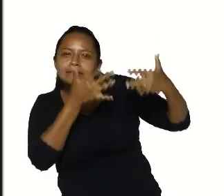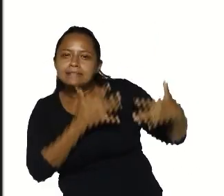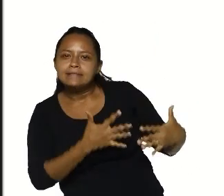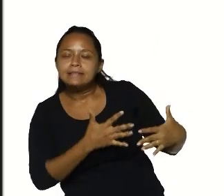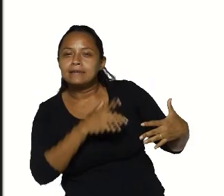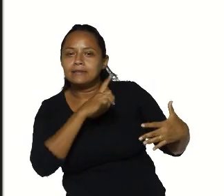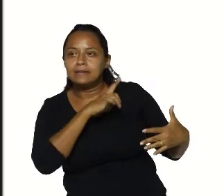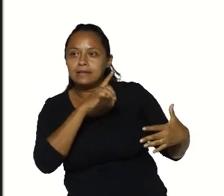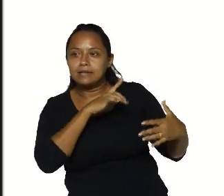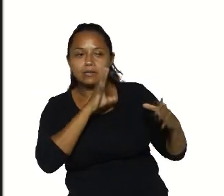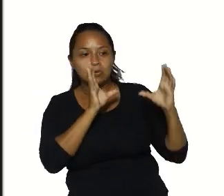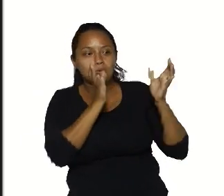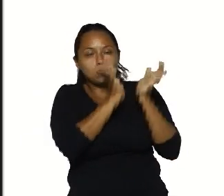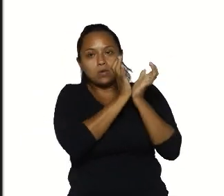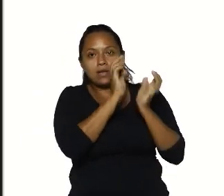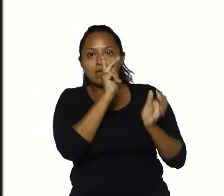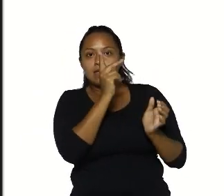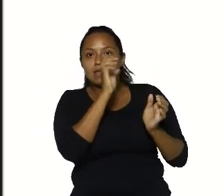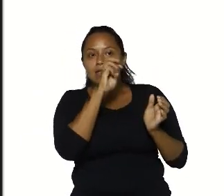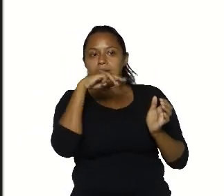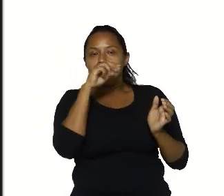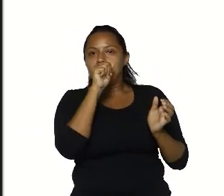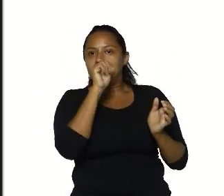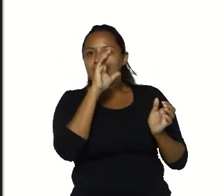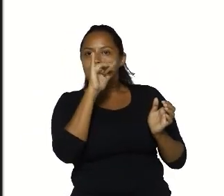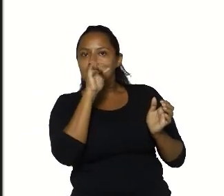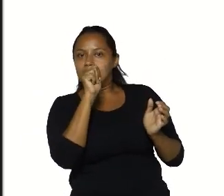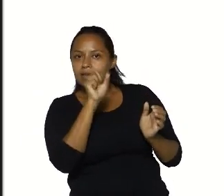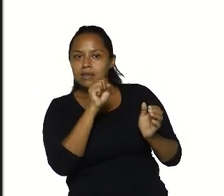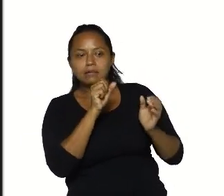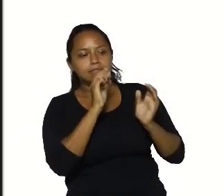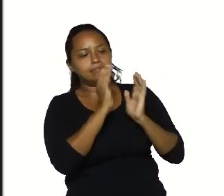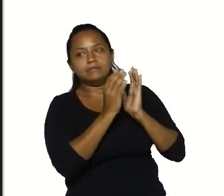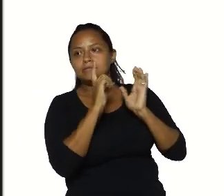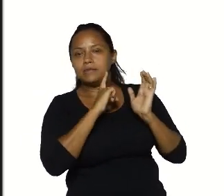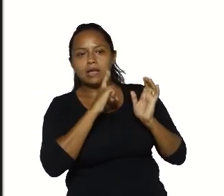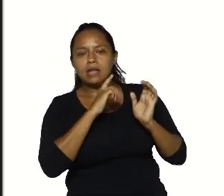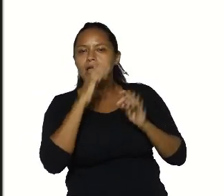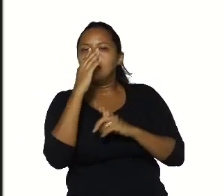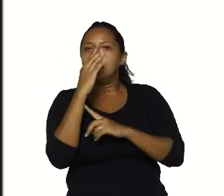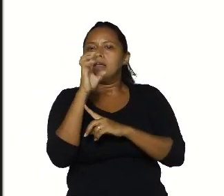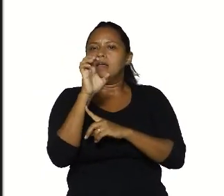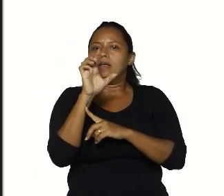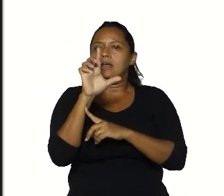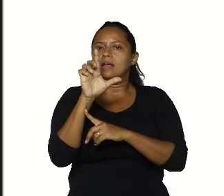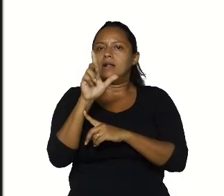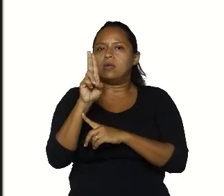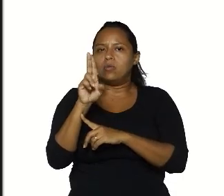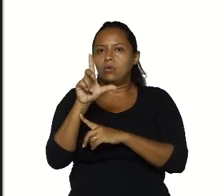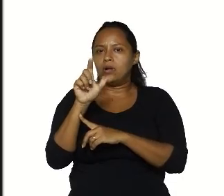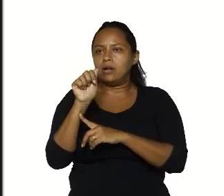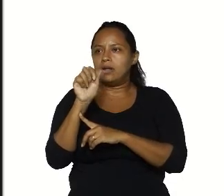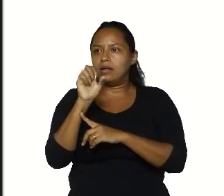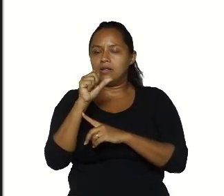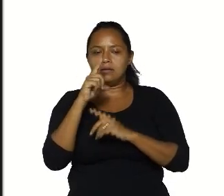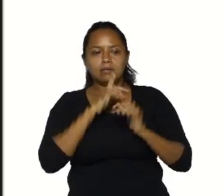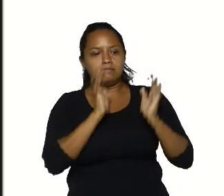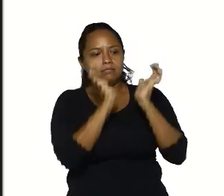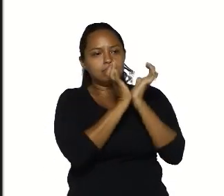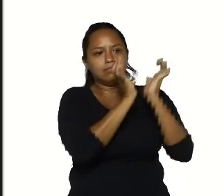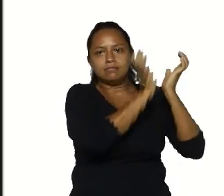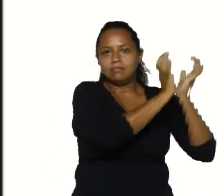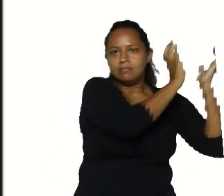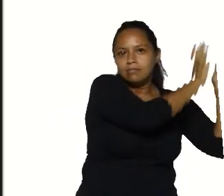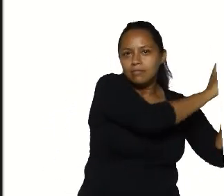as hemácias e apresenta aí uma série de células que ficam englobadas numa categoria que chamamos